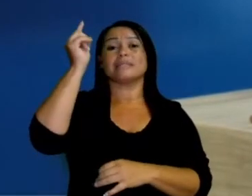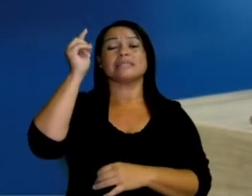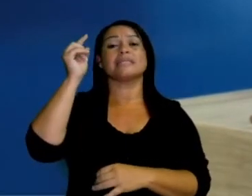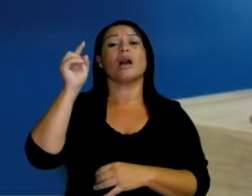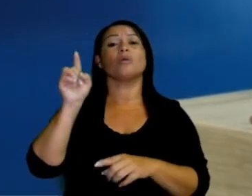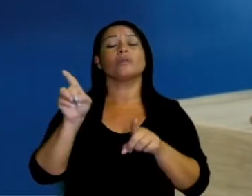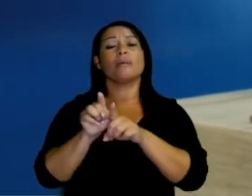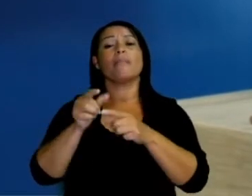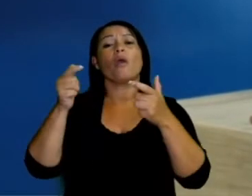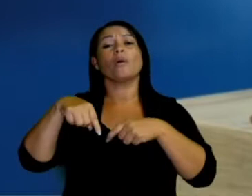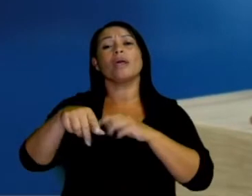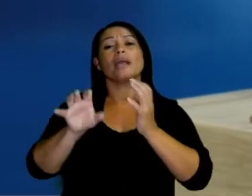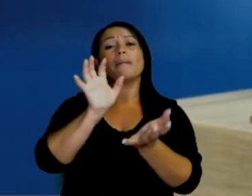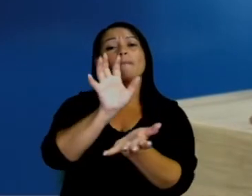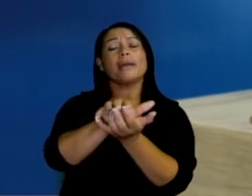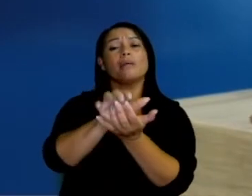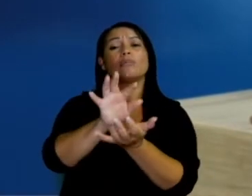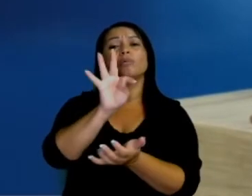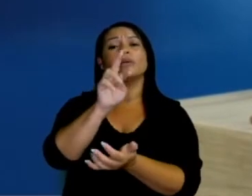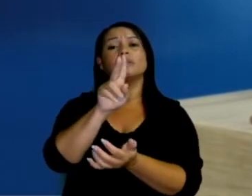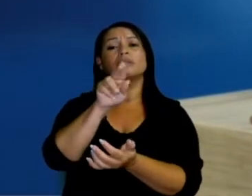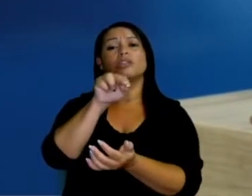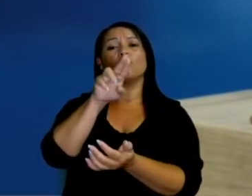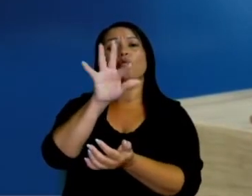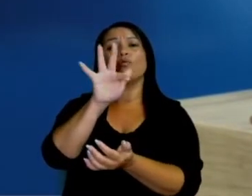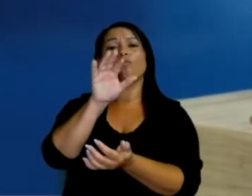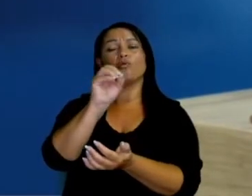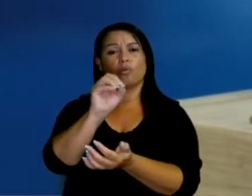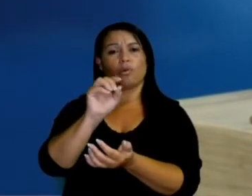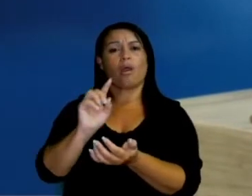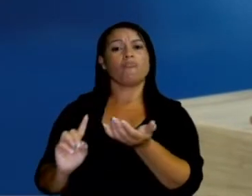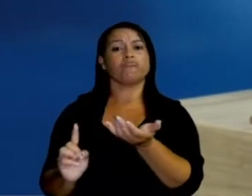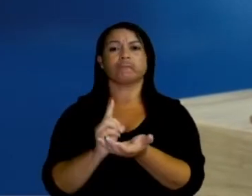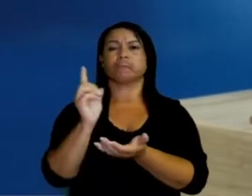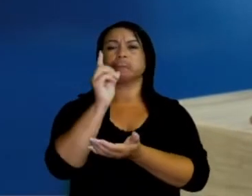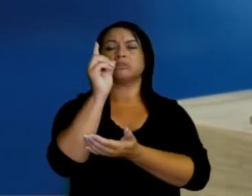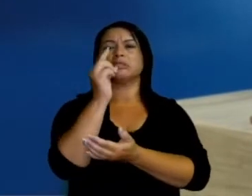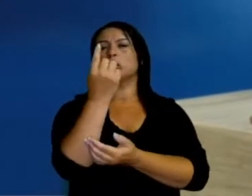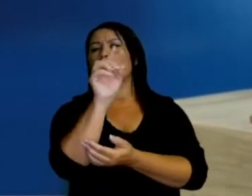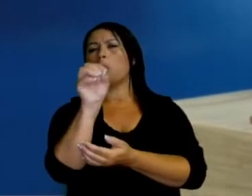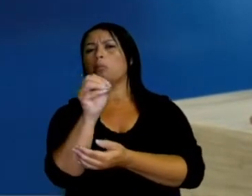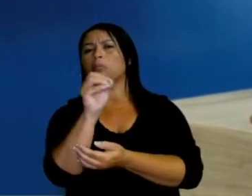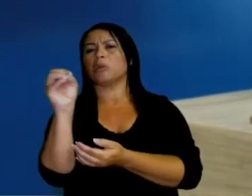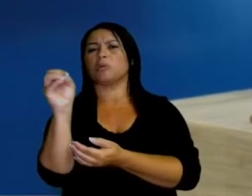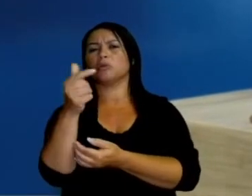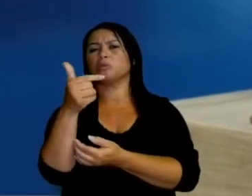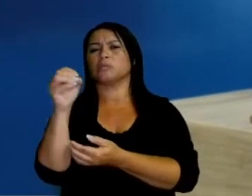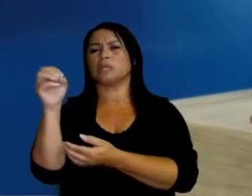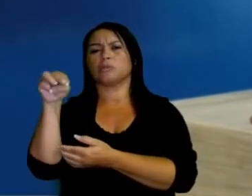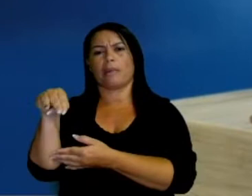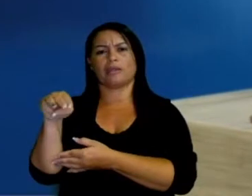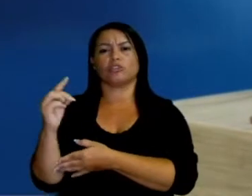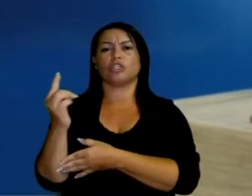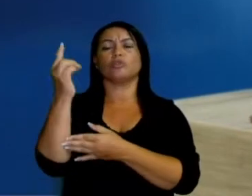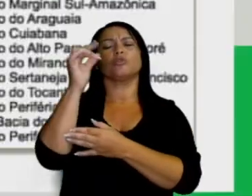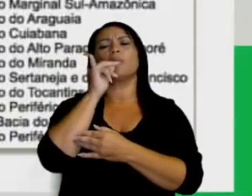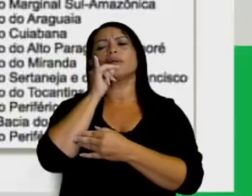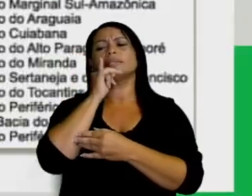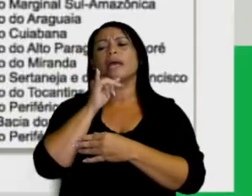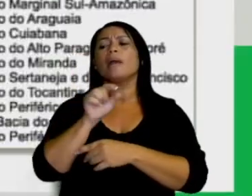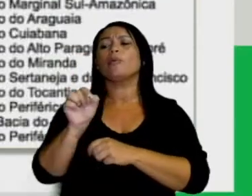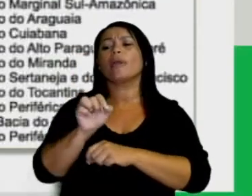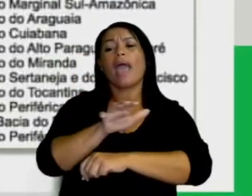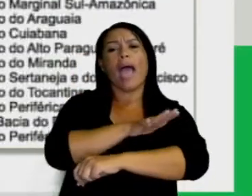em Triunfo, que é o Pico do Papagaio, com cerca de 1.200 metros de altitude, tá? E aí, o exemplo de uma planície, a